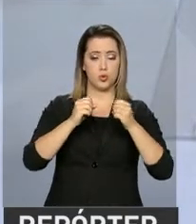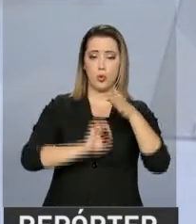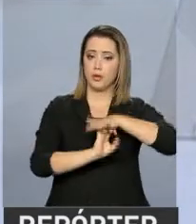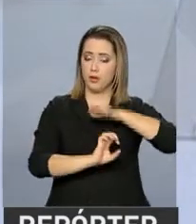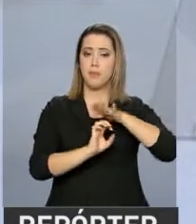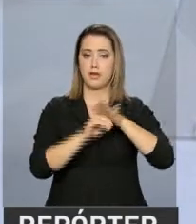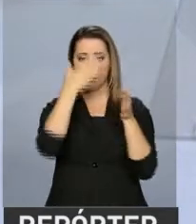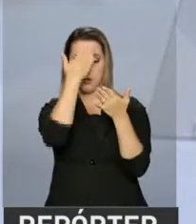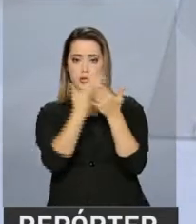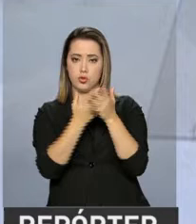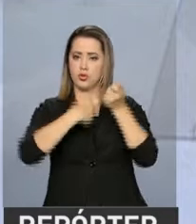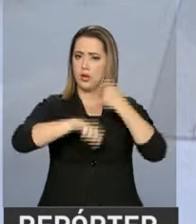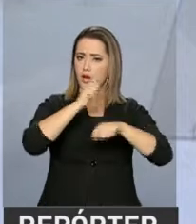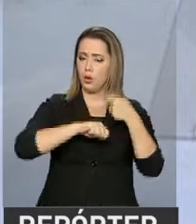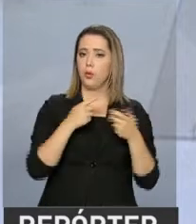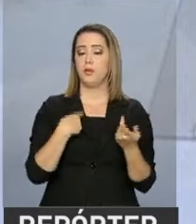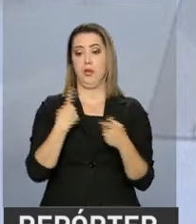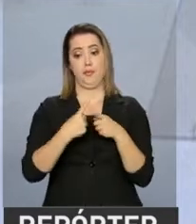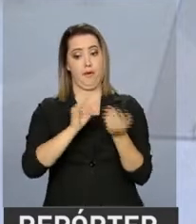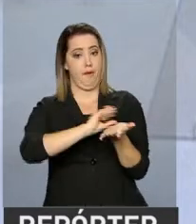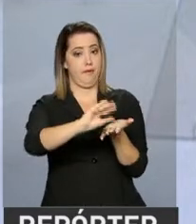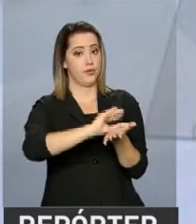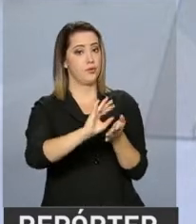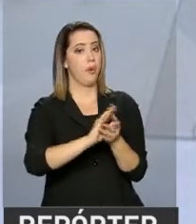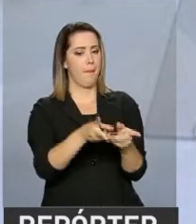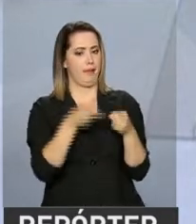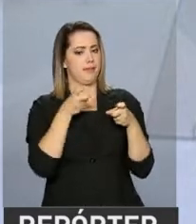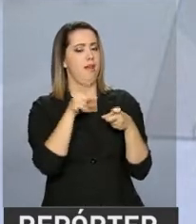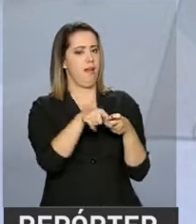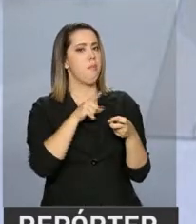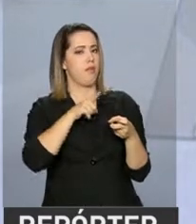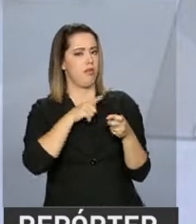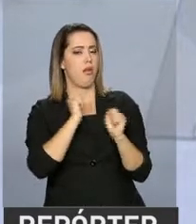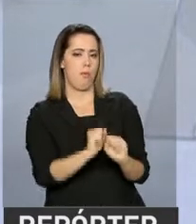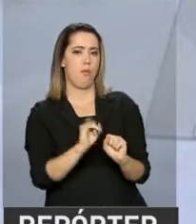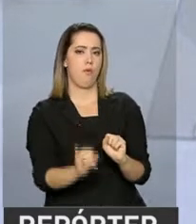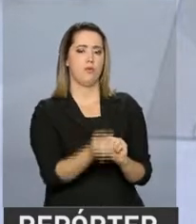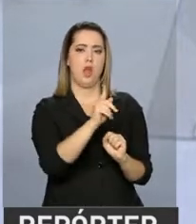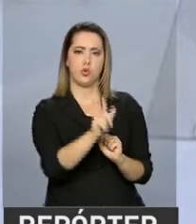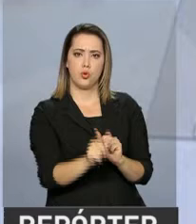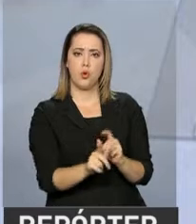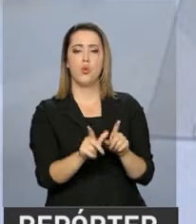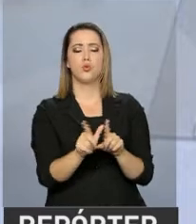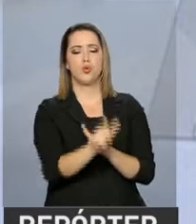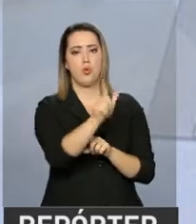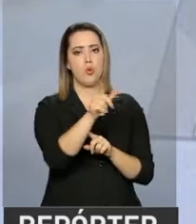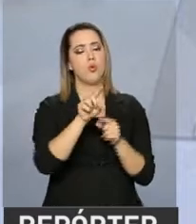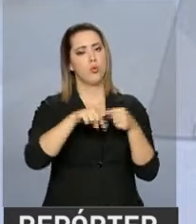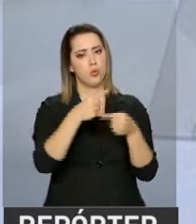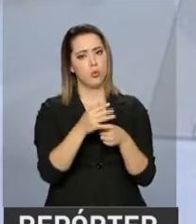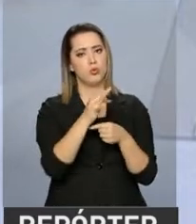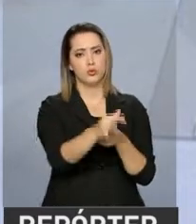na economia brasileira. Se ele está investindo, é porque está percebendo que haverá demanda para os seus produtos no médio prazo e